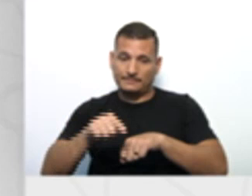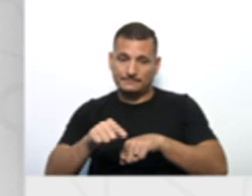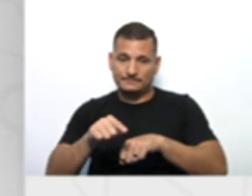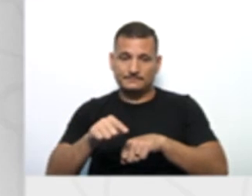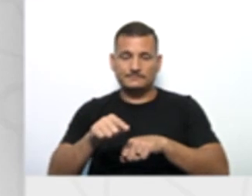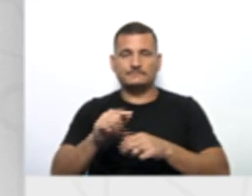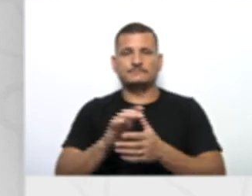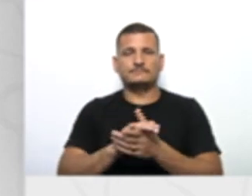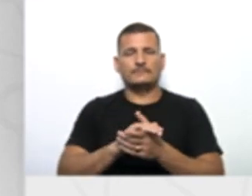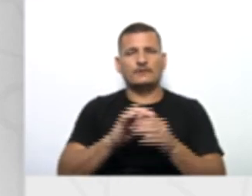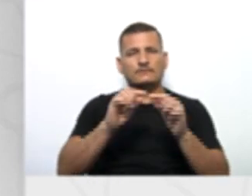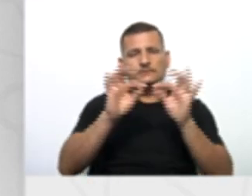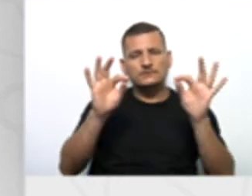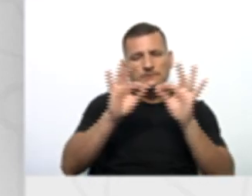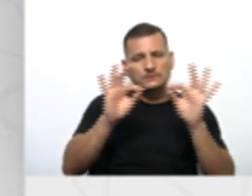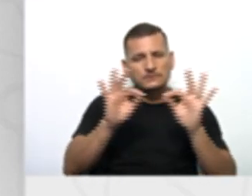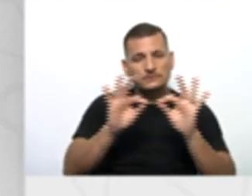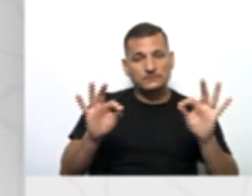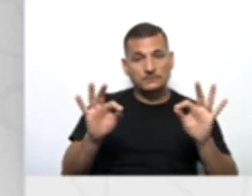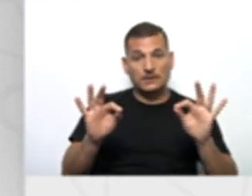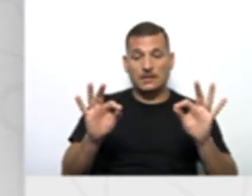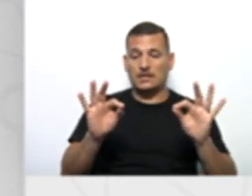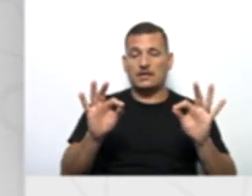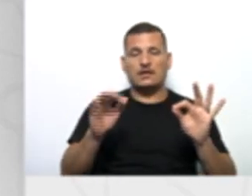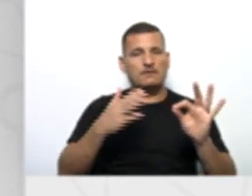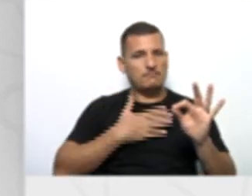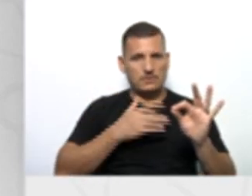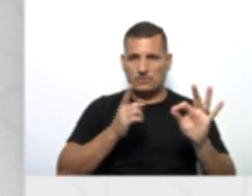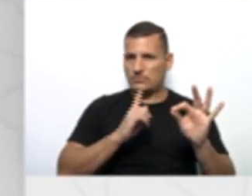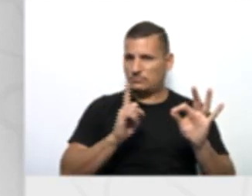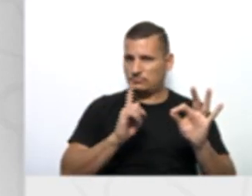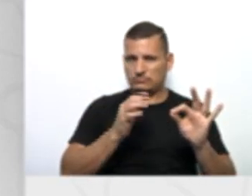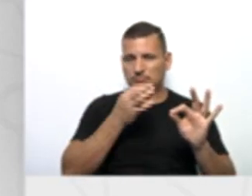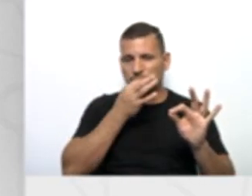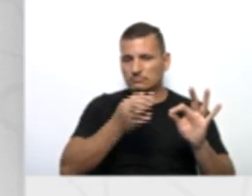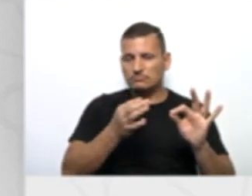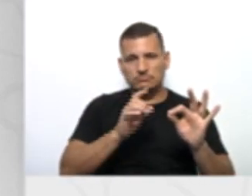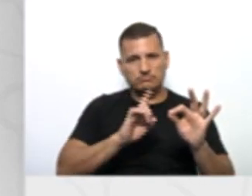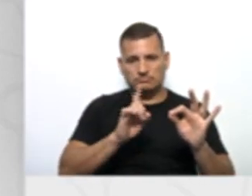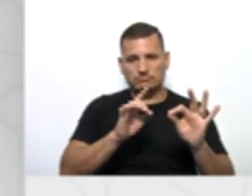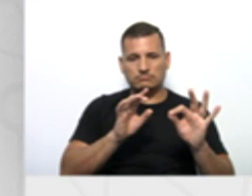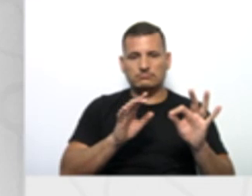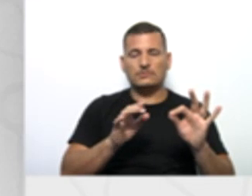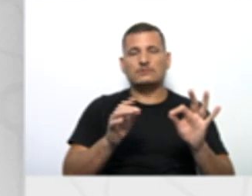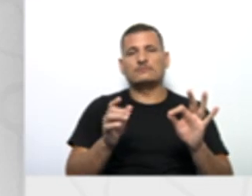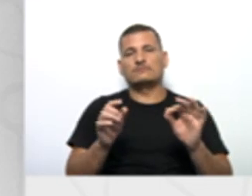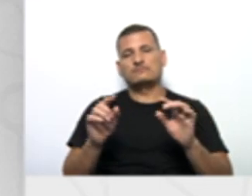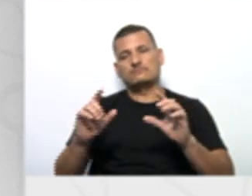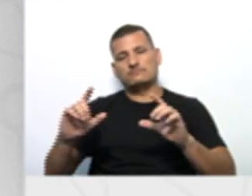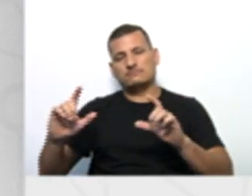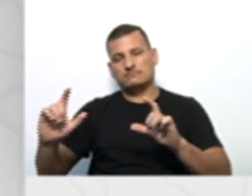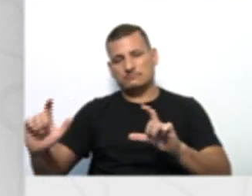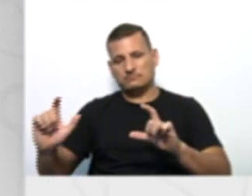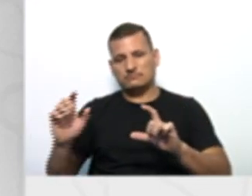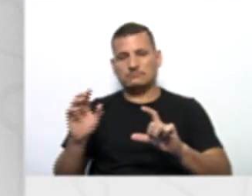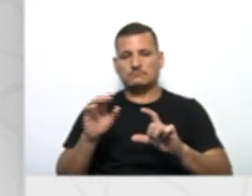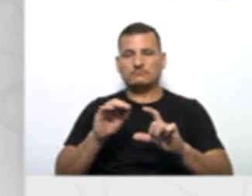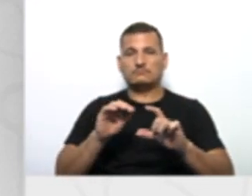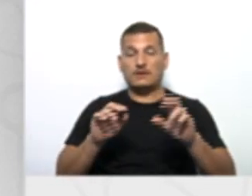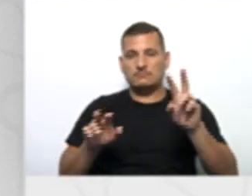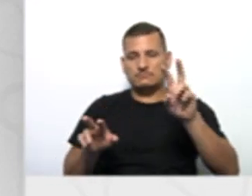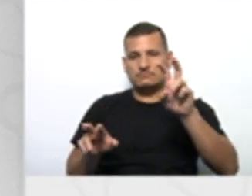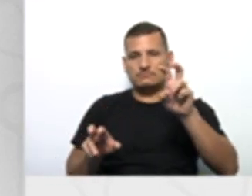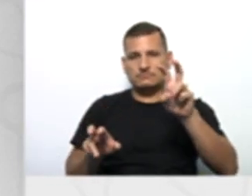até o final, não são minhas palavras, eu copio e colo. Para eu destacar que não é meu, primeiro eu coloco as